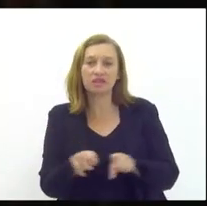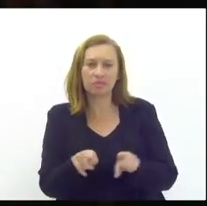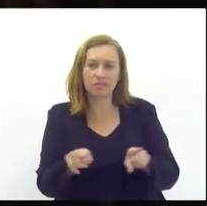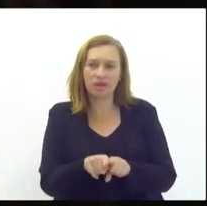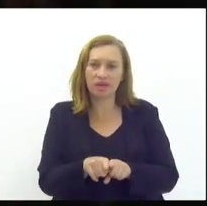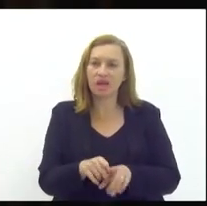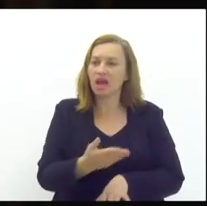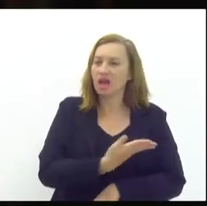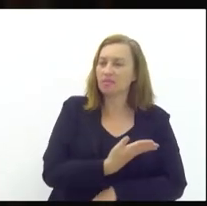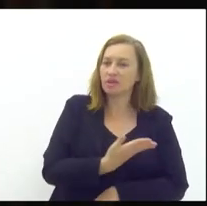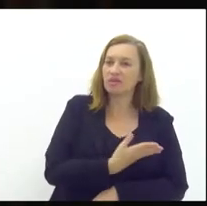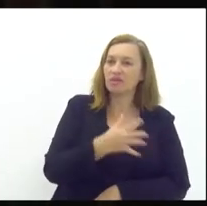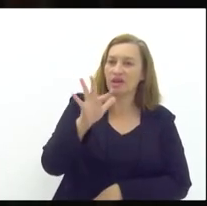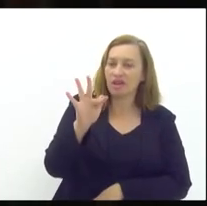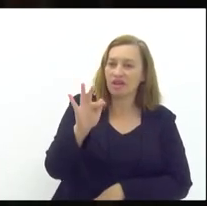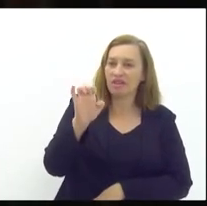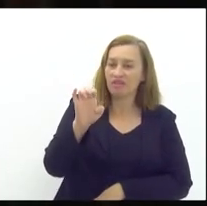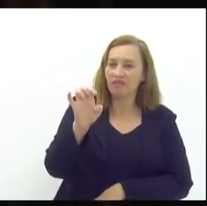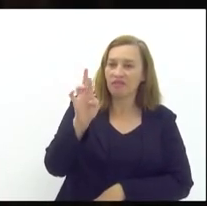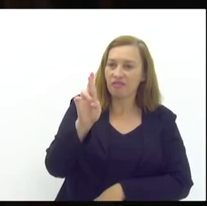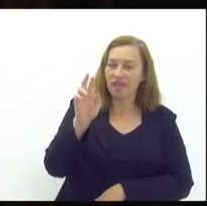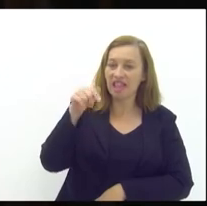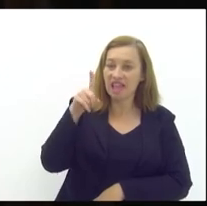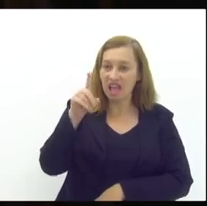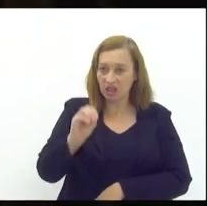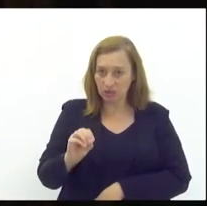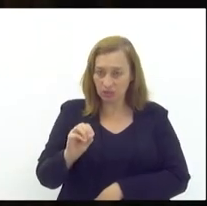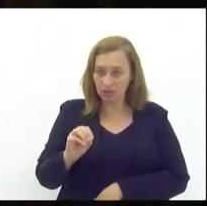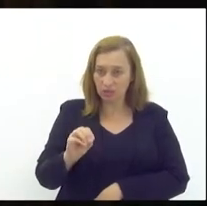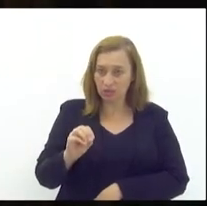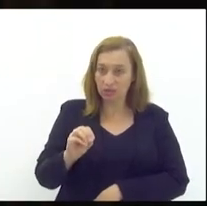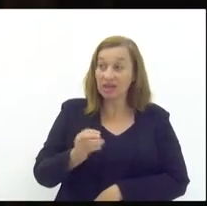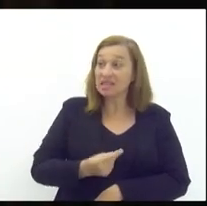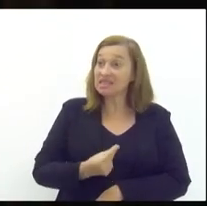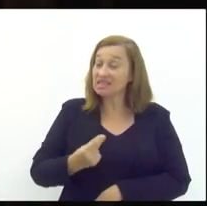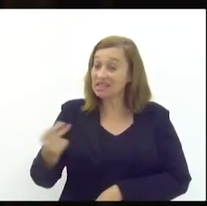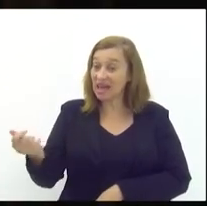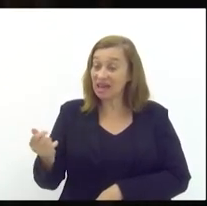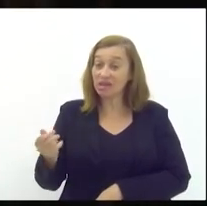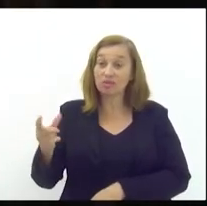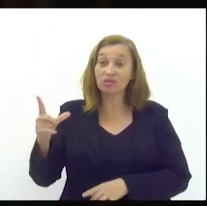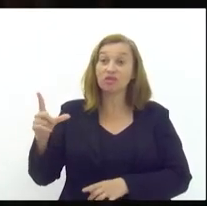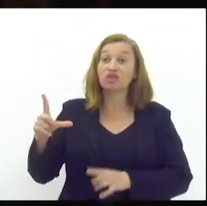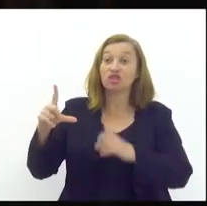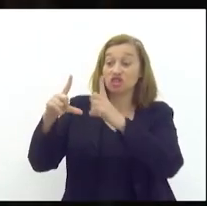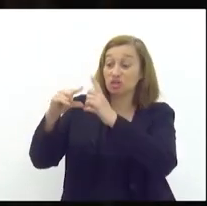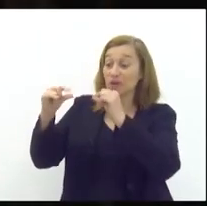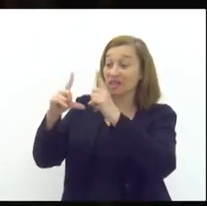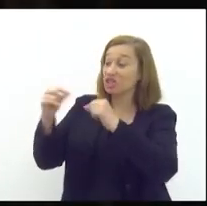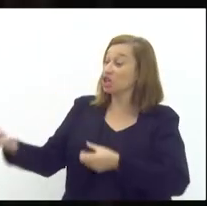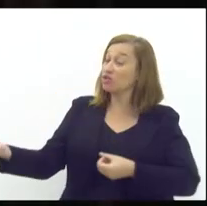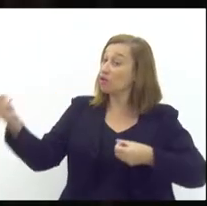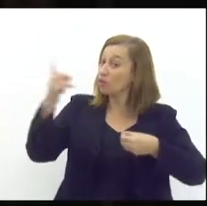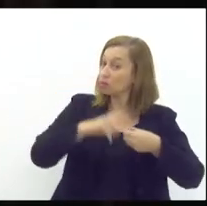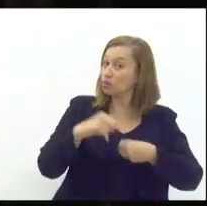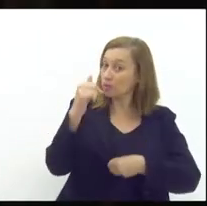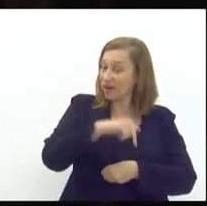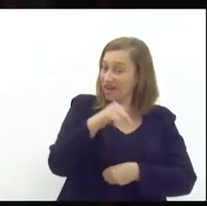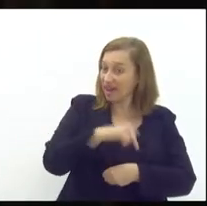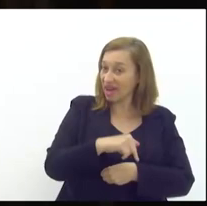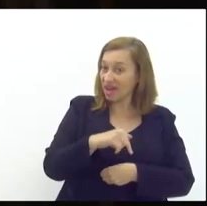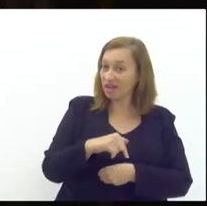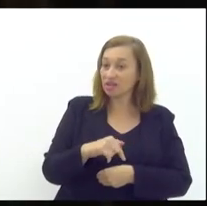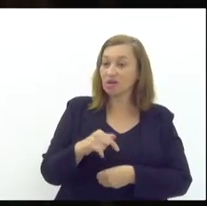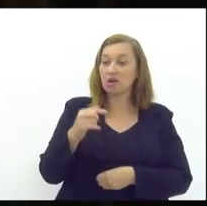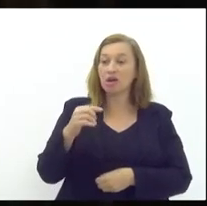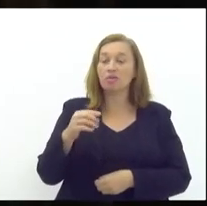nosso Fernando Gaia que saiu de Brasília e voltou às Origens aqui para o Rio de Janeiro especialista um dos maiores especialistas na